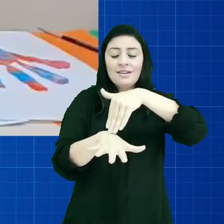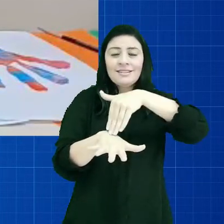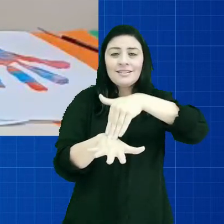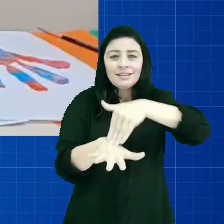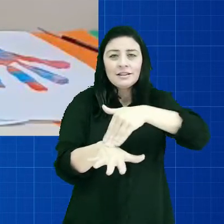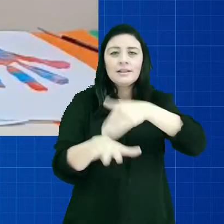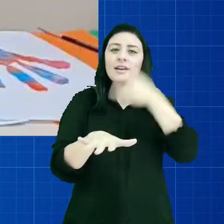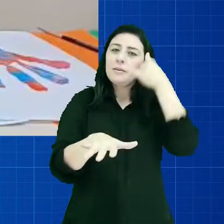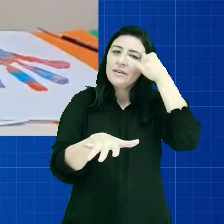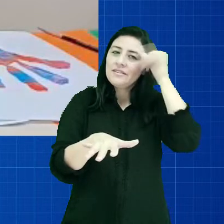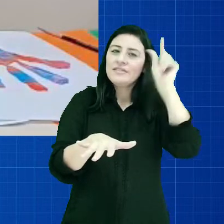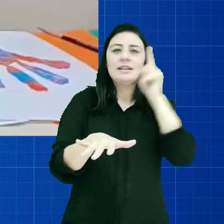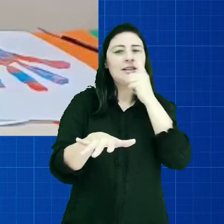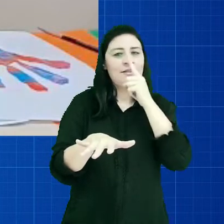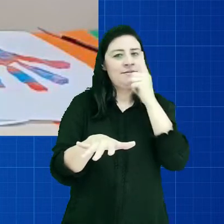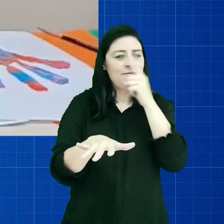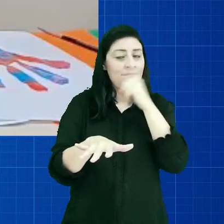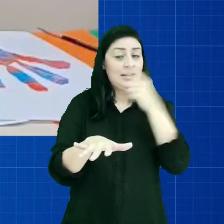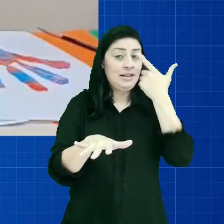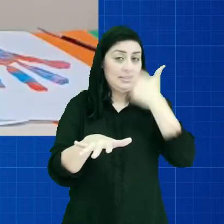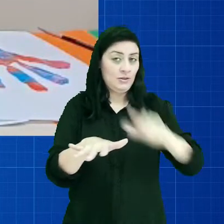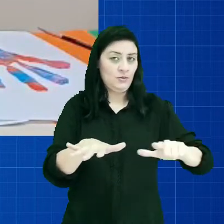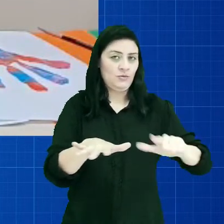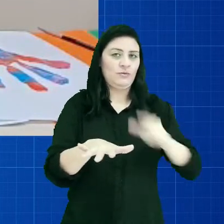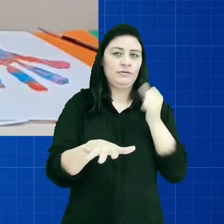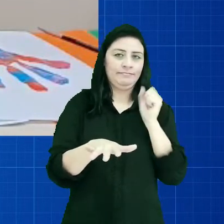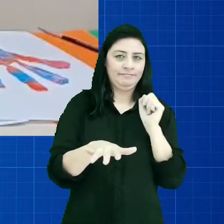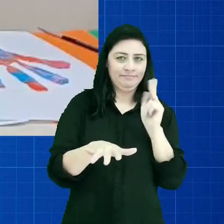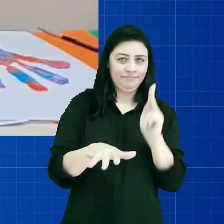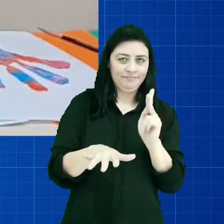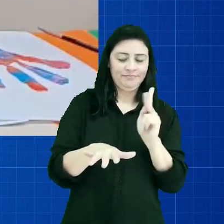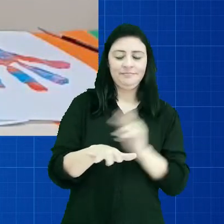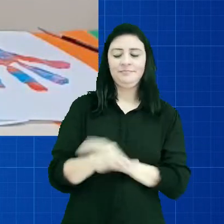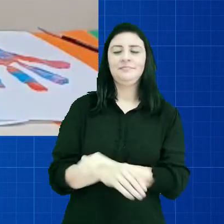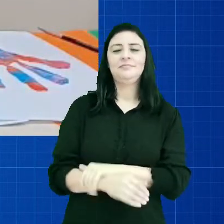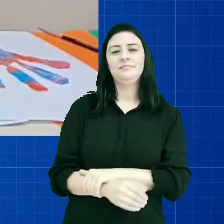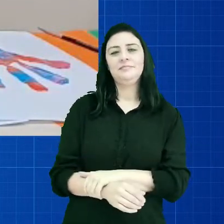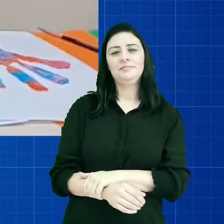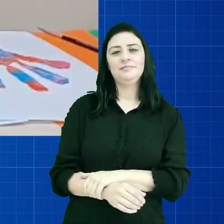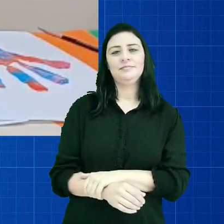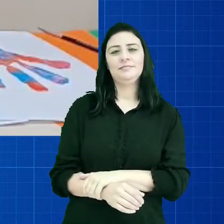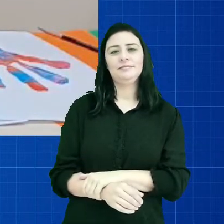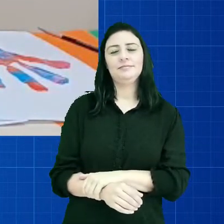vou apertar aqui bem no centro aqui para não acontecer de ter falhas, tá?